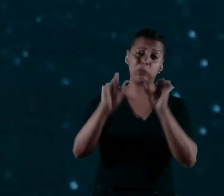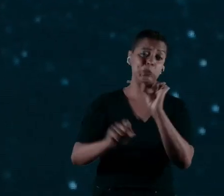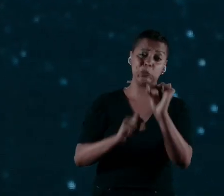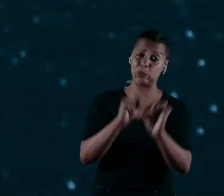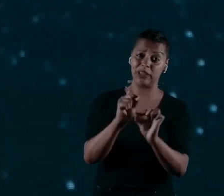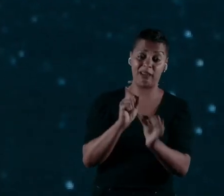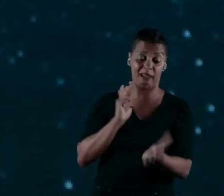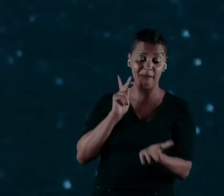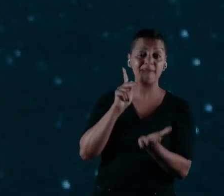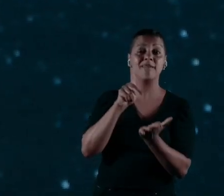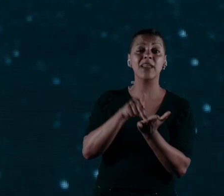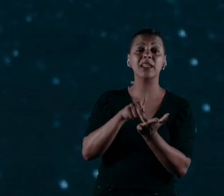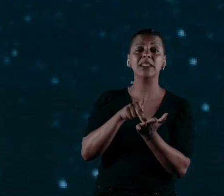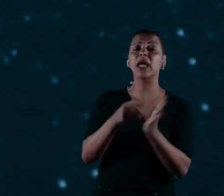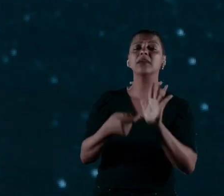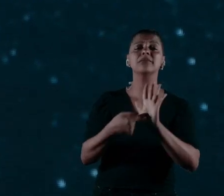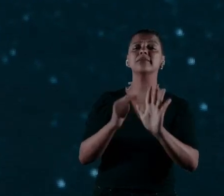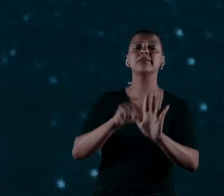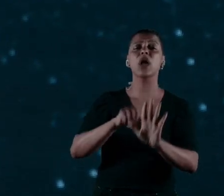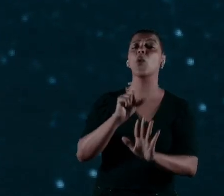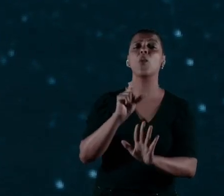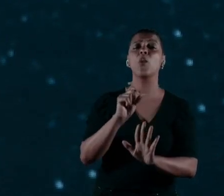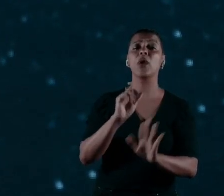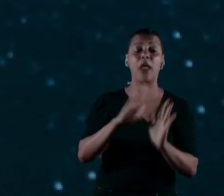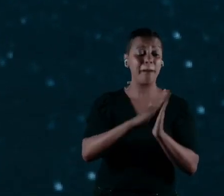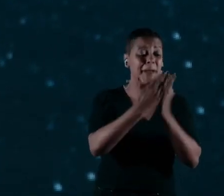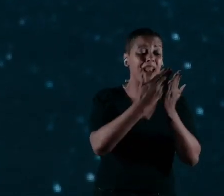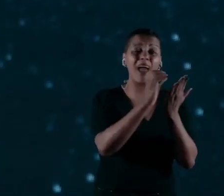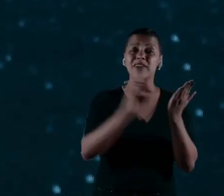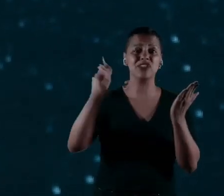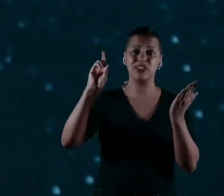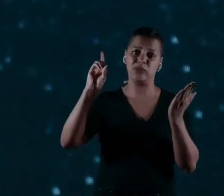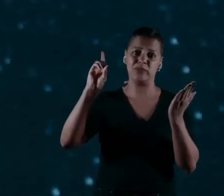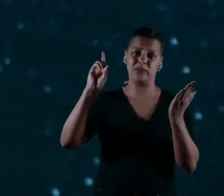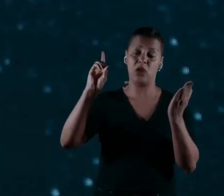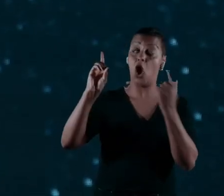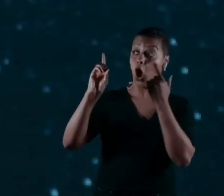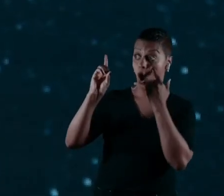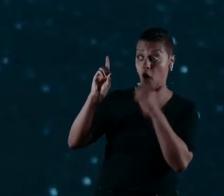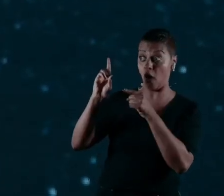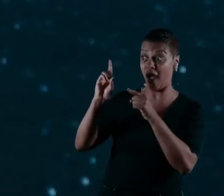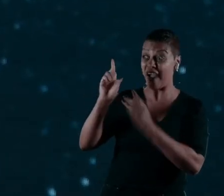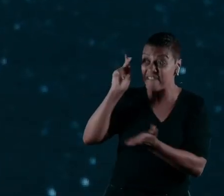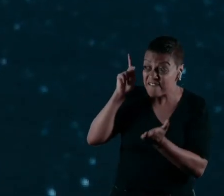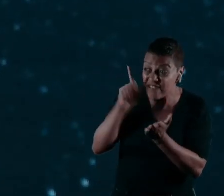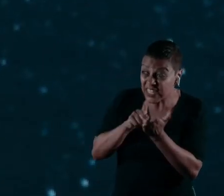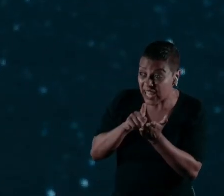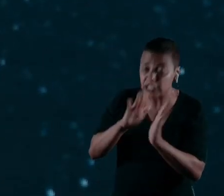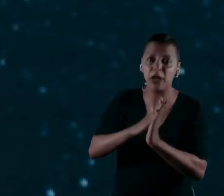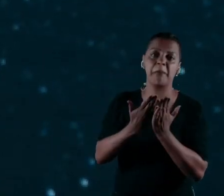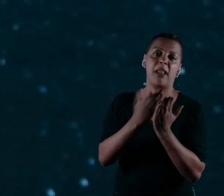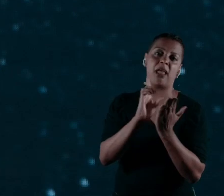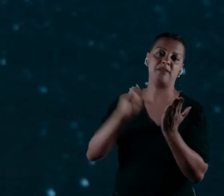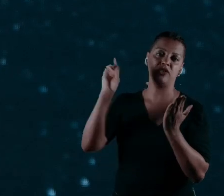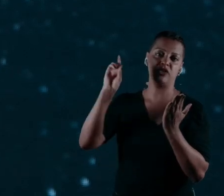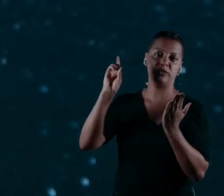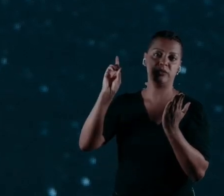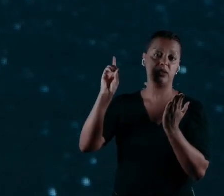é a palavra de Deus. Olhe para a pessoa do teu lado e diga: a verdade é a palavra de Deus.